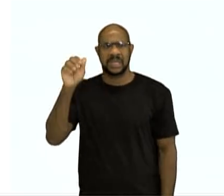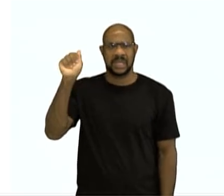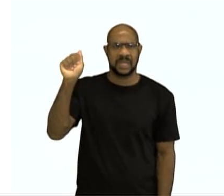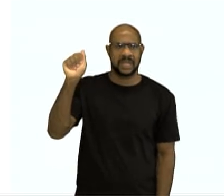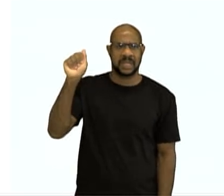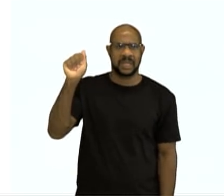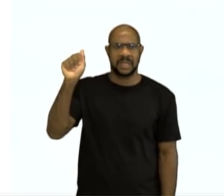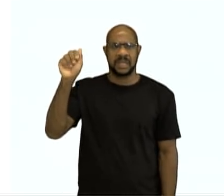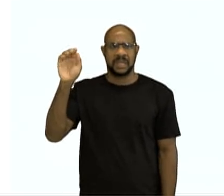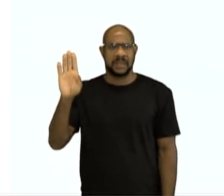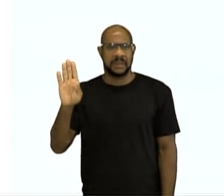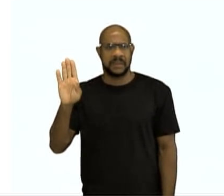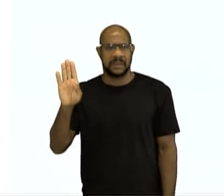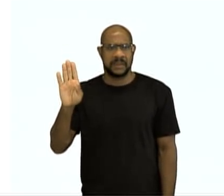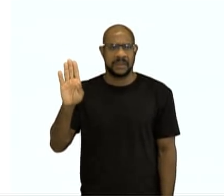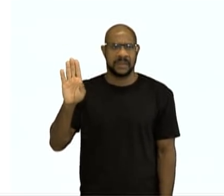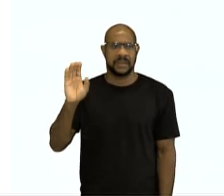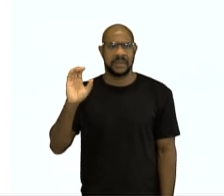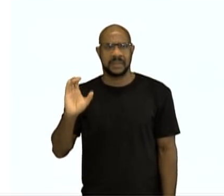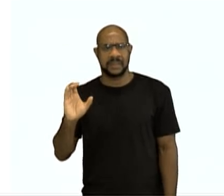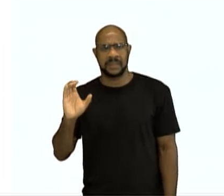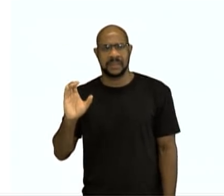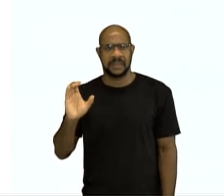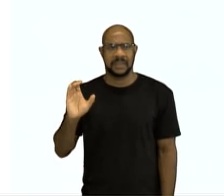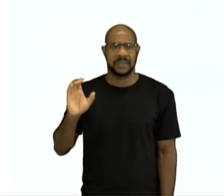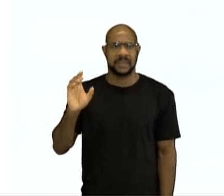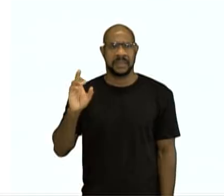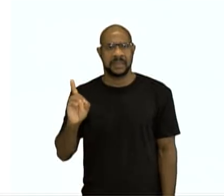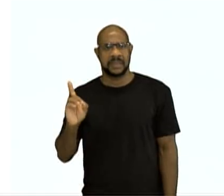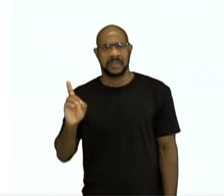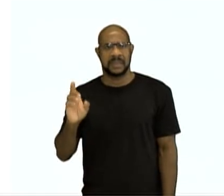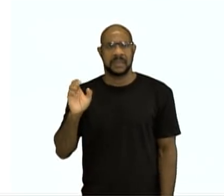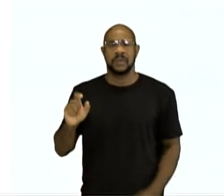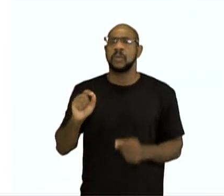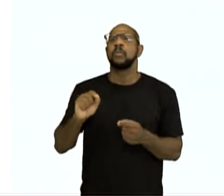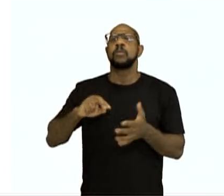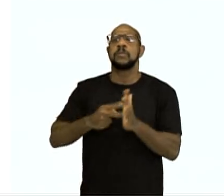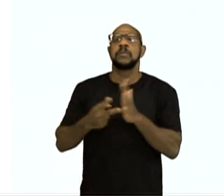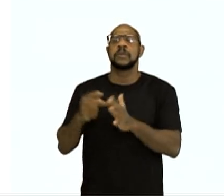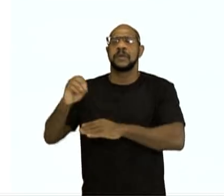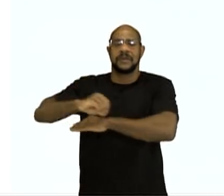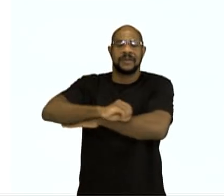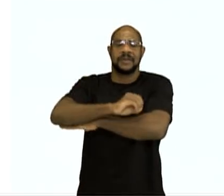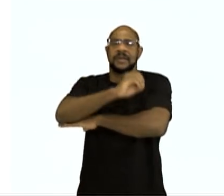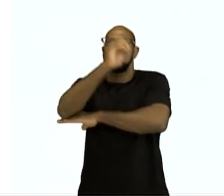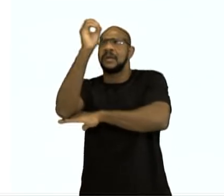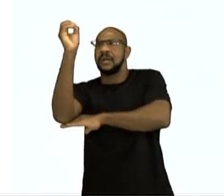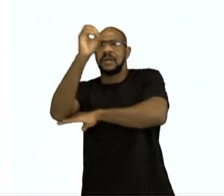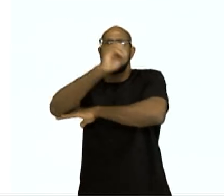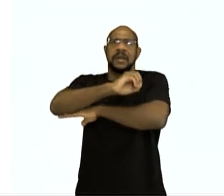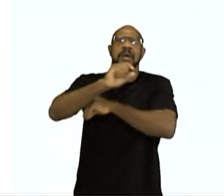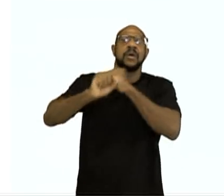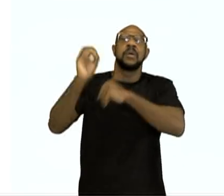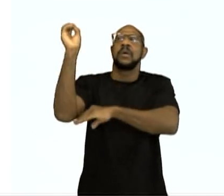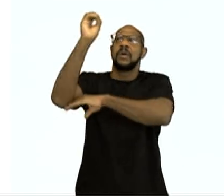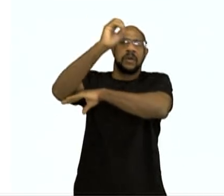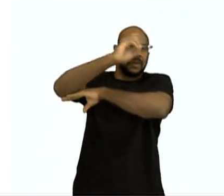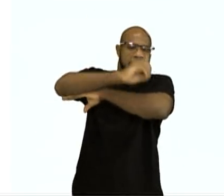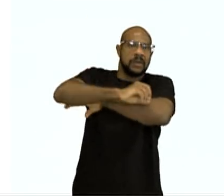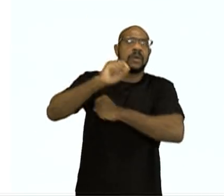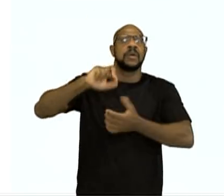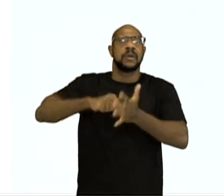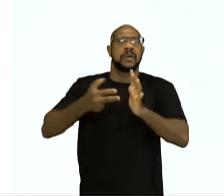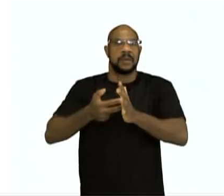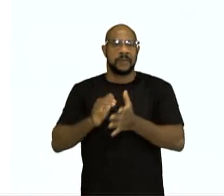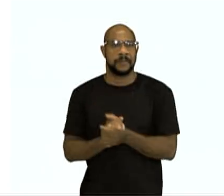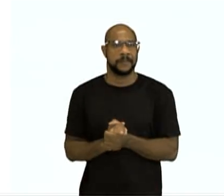a letra B, a letra C, a D ou a E? O período de jejuar, como é que eu